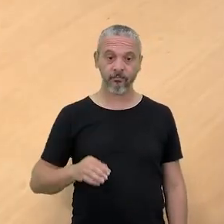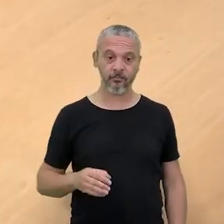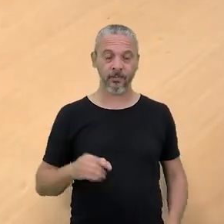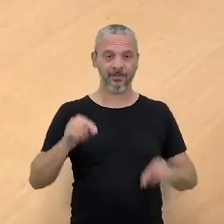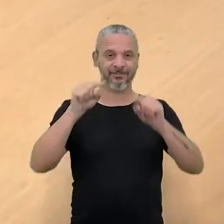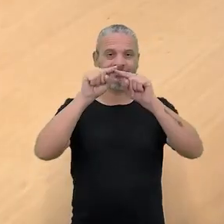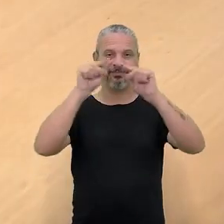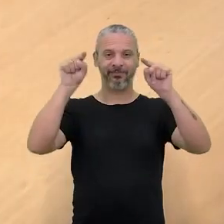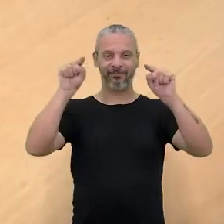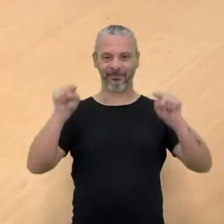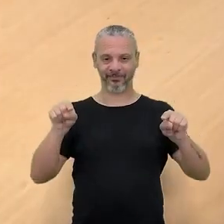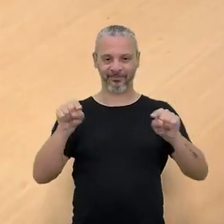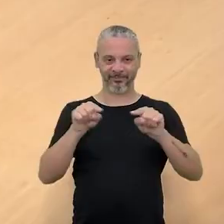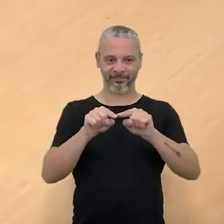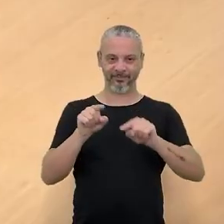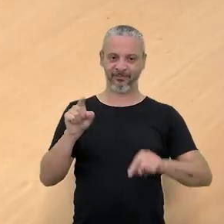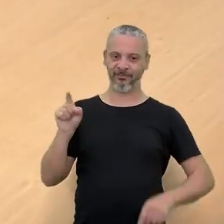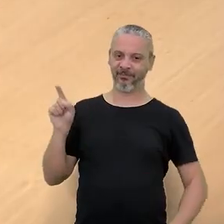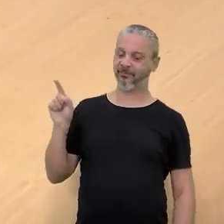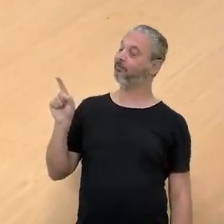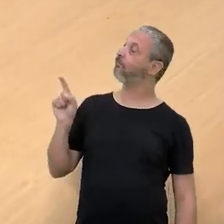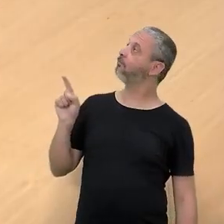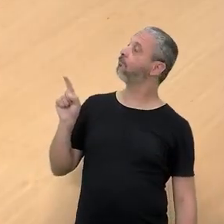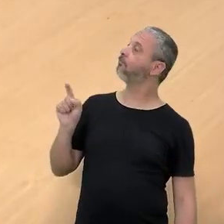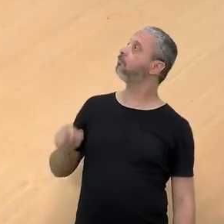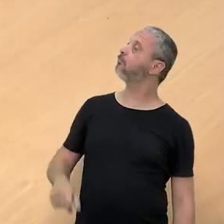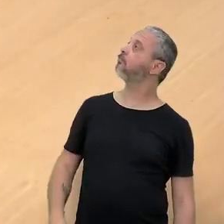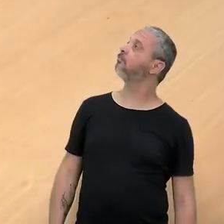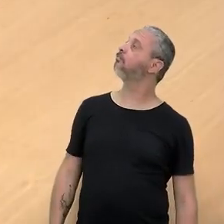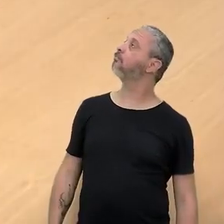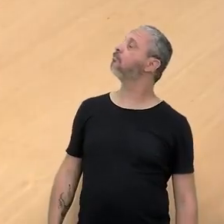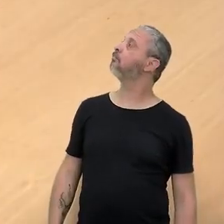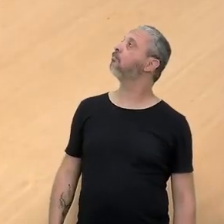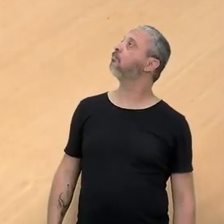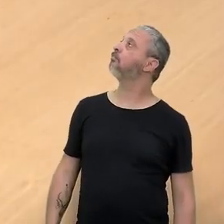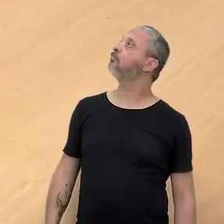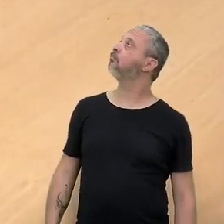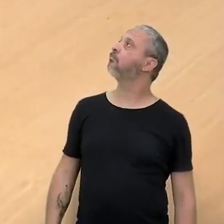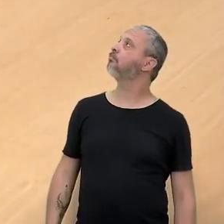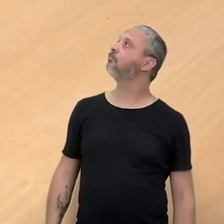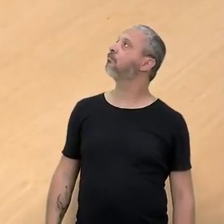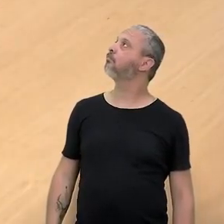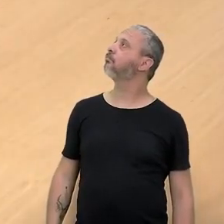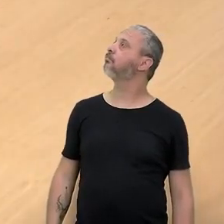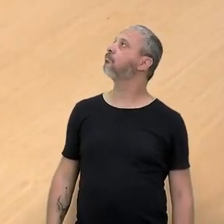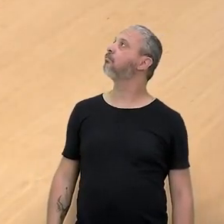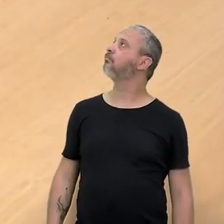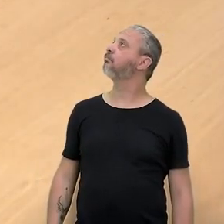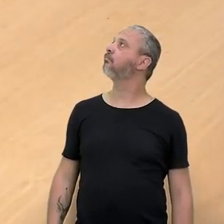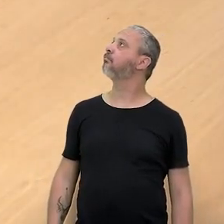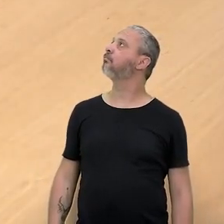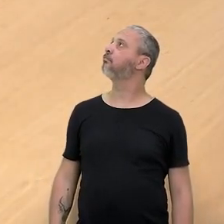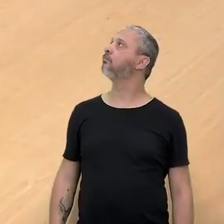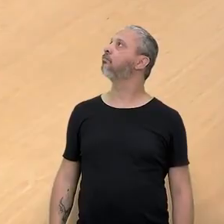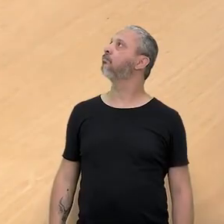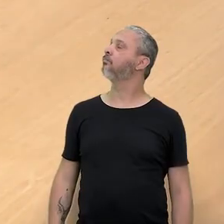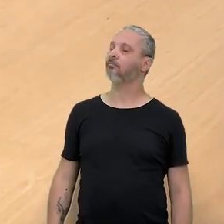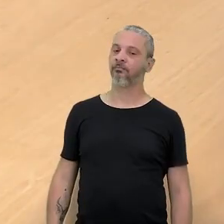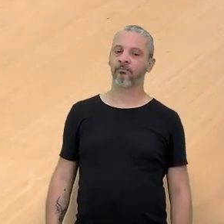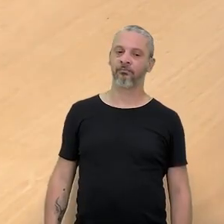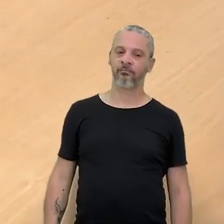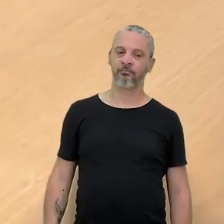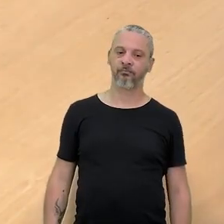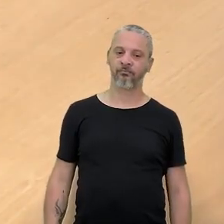E aí, aqui em cima, mais 2 centímetros para o meu servomotor. Ficou até um pouco maior. Vou até diminuir um pouco